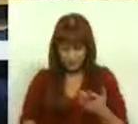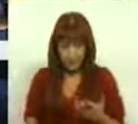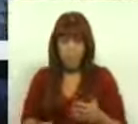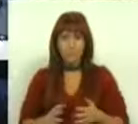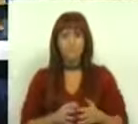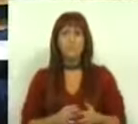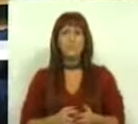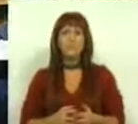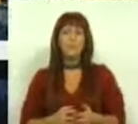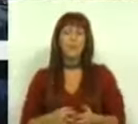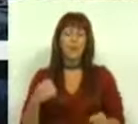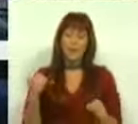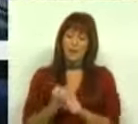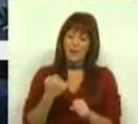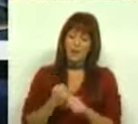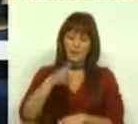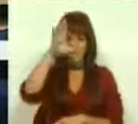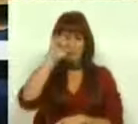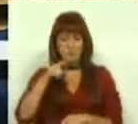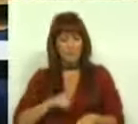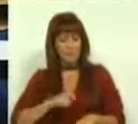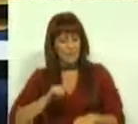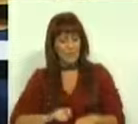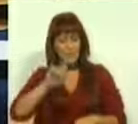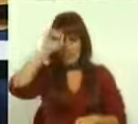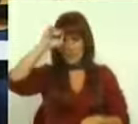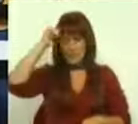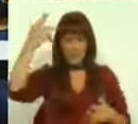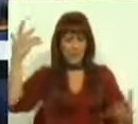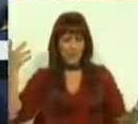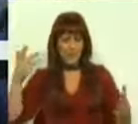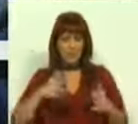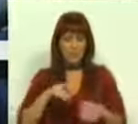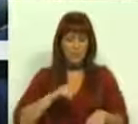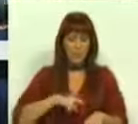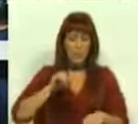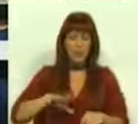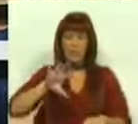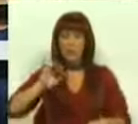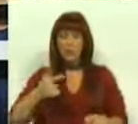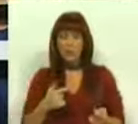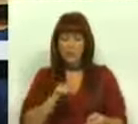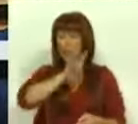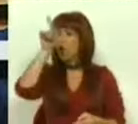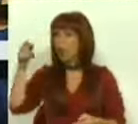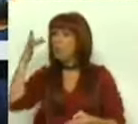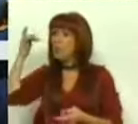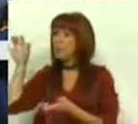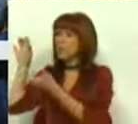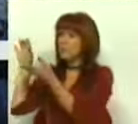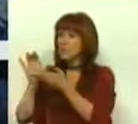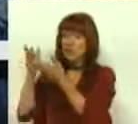Primeiro-Ministro. A tarefa de governar em tempo de crise, numa altura em que o país recorreu à ajuda